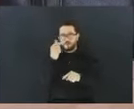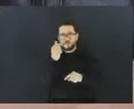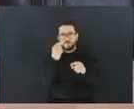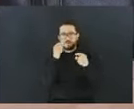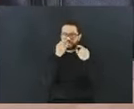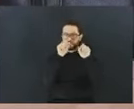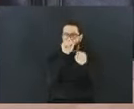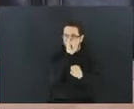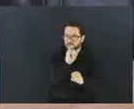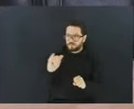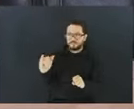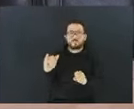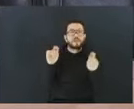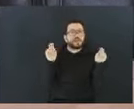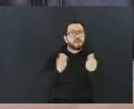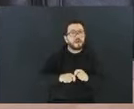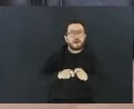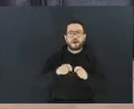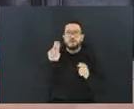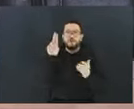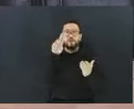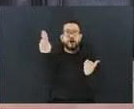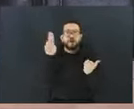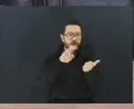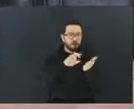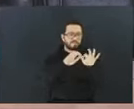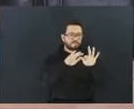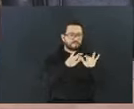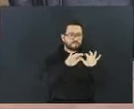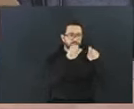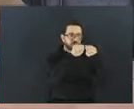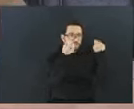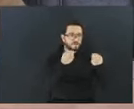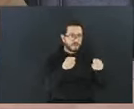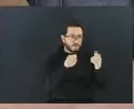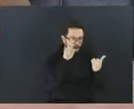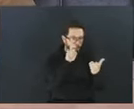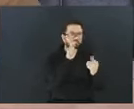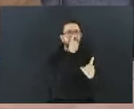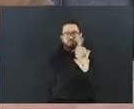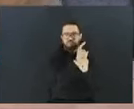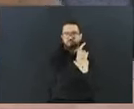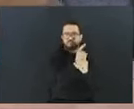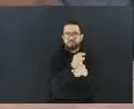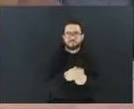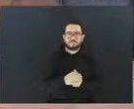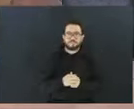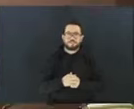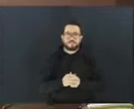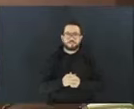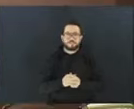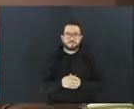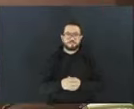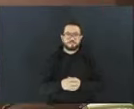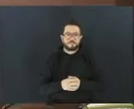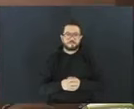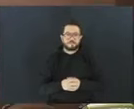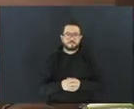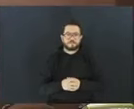indivíduo, consta lá se ele tem alguma medida restritiva ou não. Temos mais ainda dois blocos de